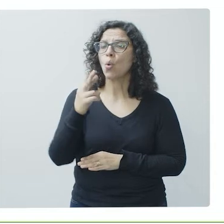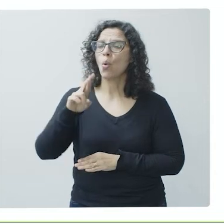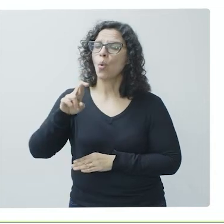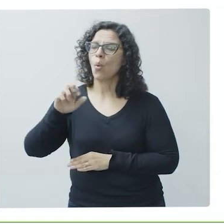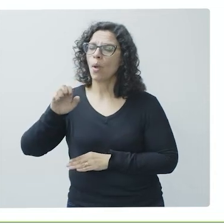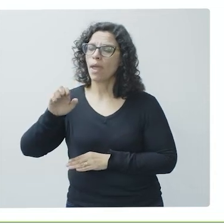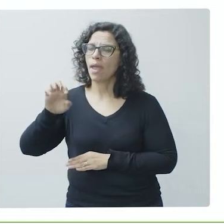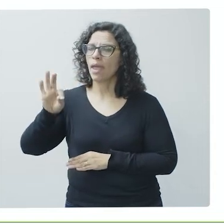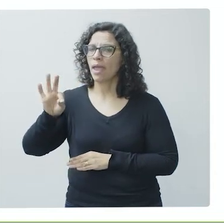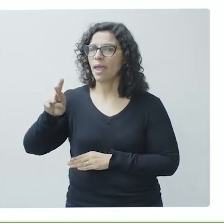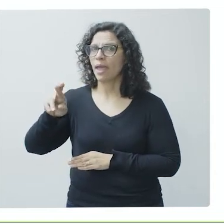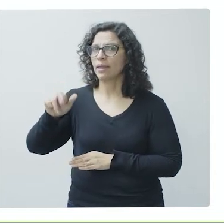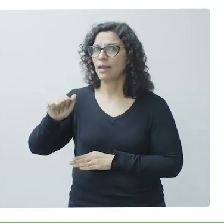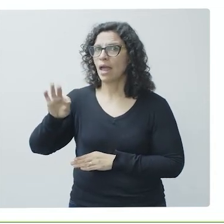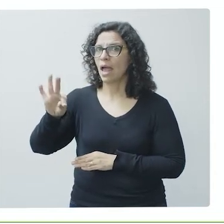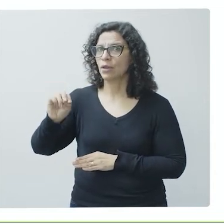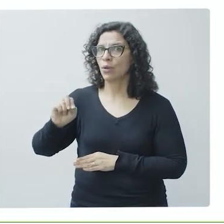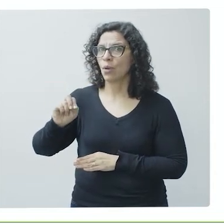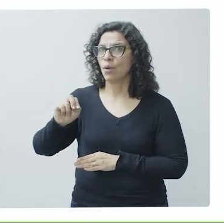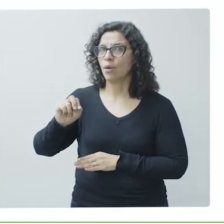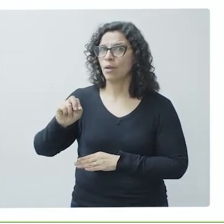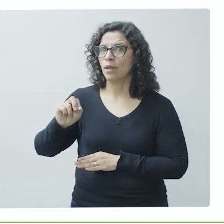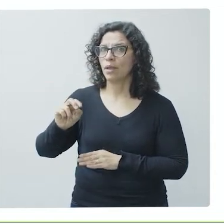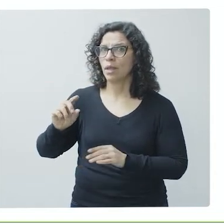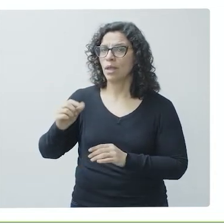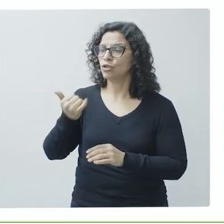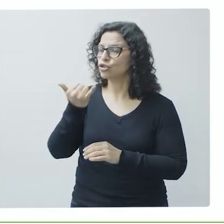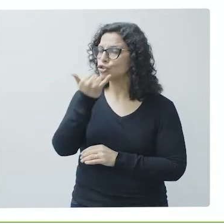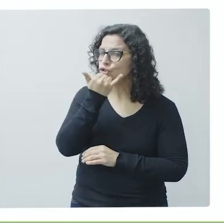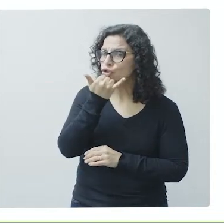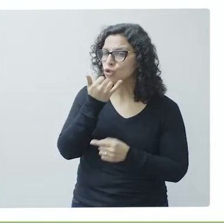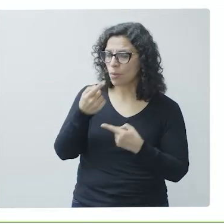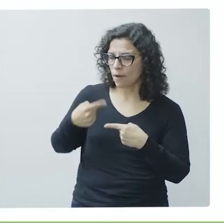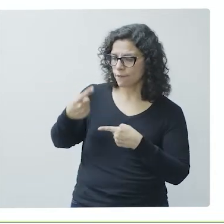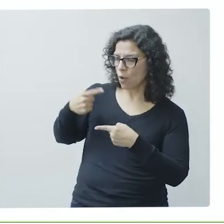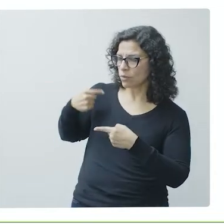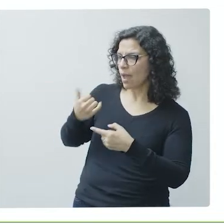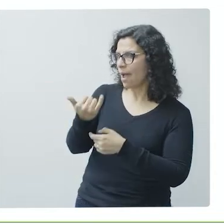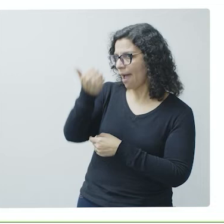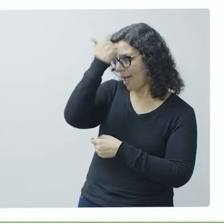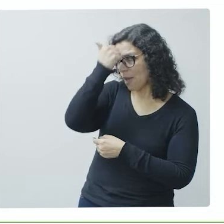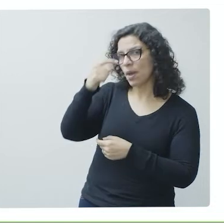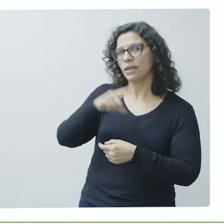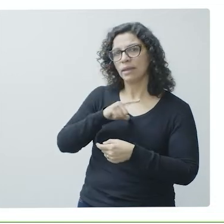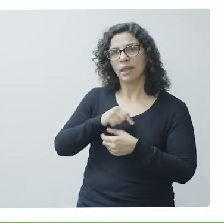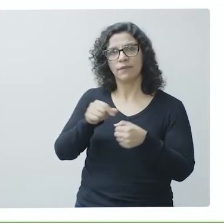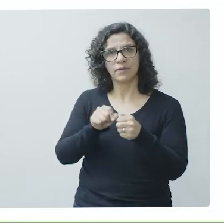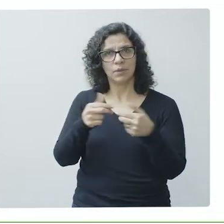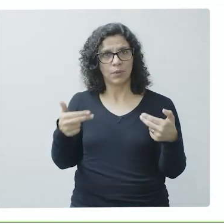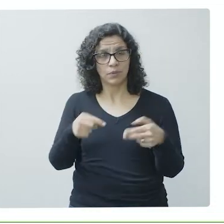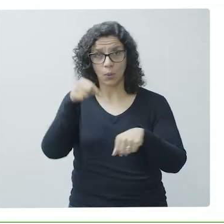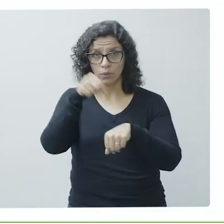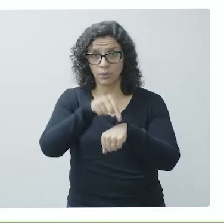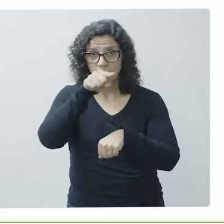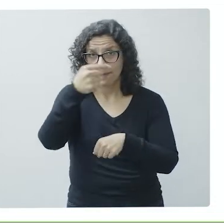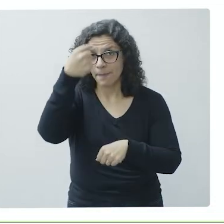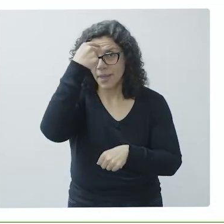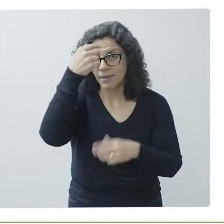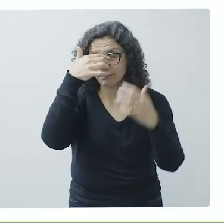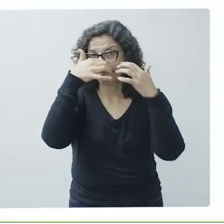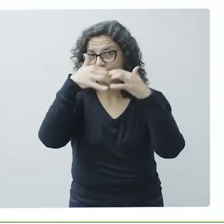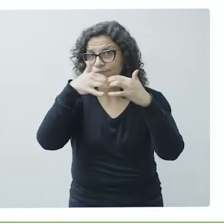você acha que é o retrato de se desculpar, de voltar atrás de alguma coisa? Vou dar um tempinho para